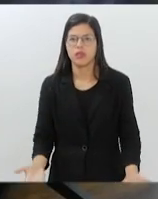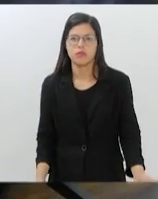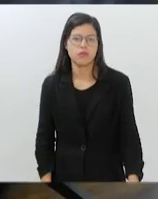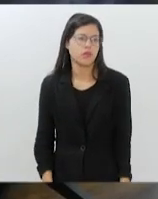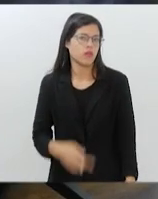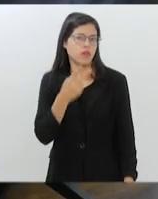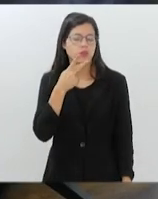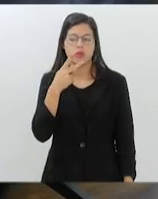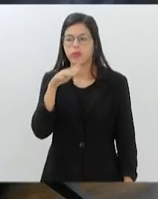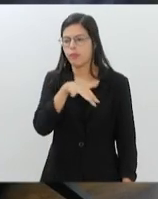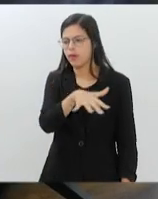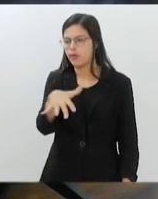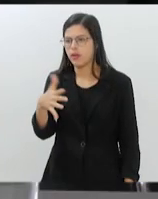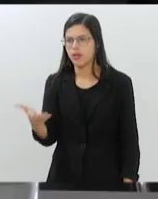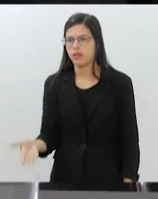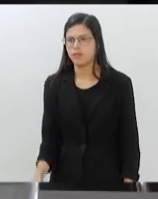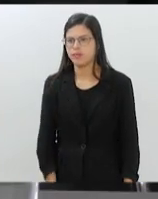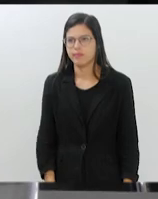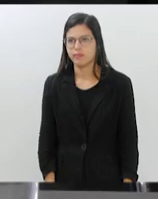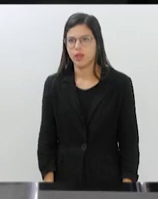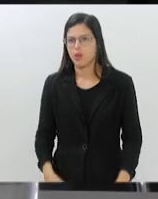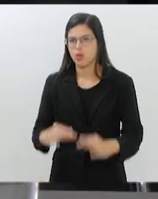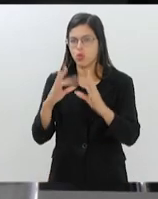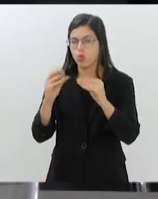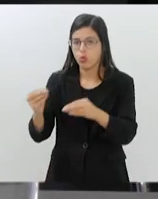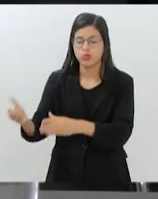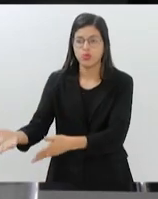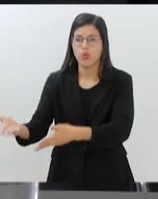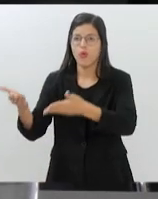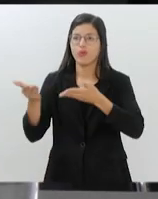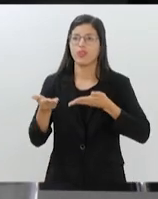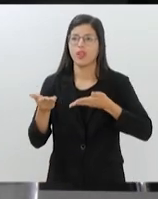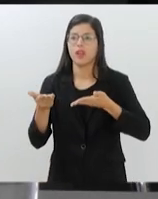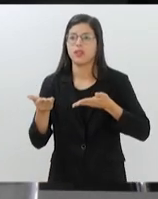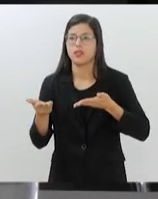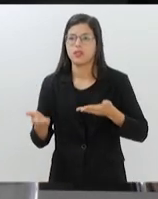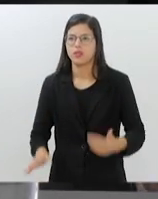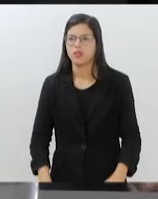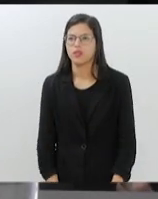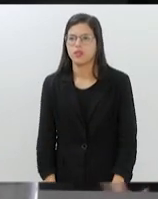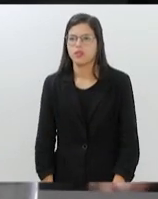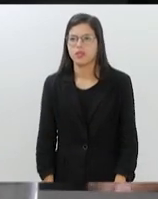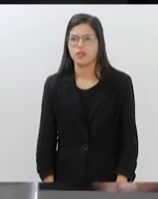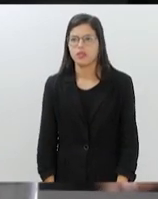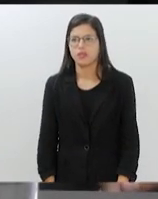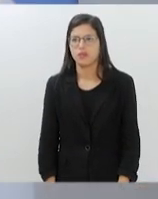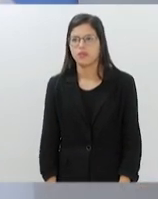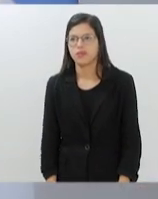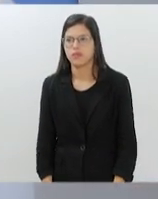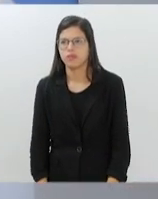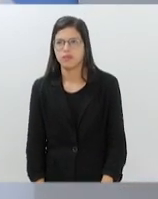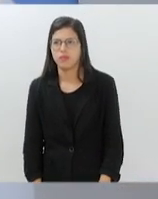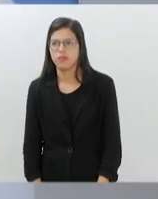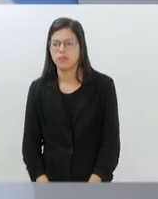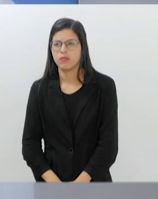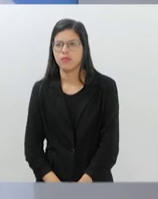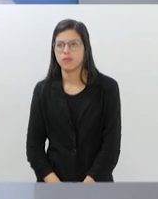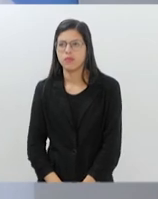a maioria E todos foram convidados gente tá entrando em contradição inúmeras vezes é cont